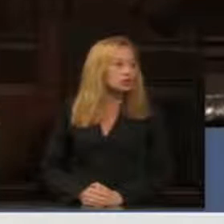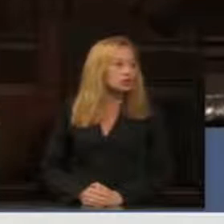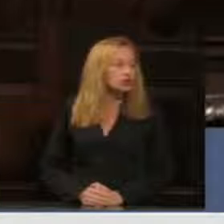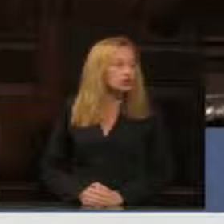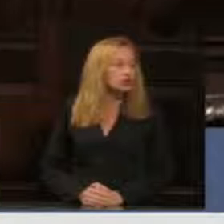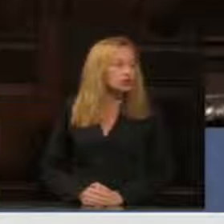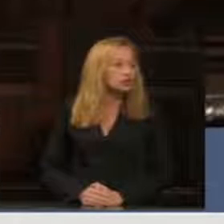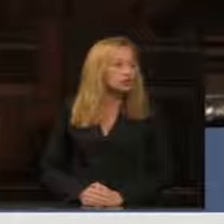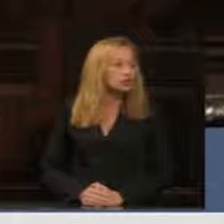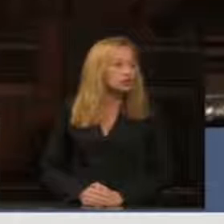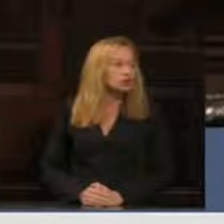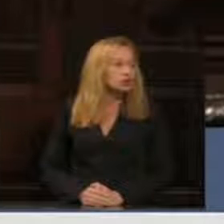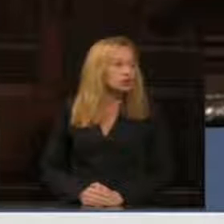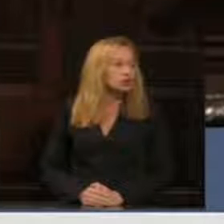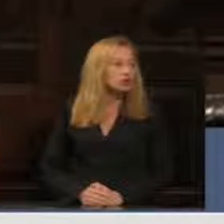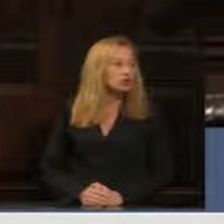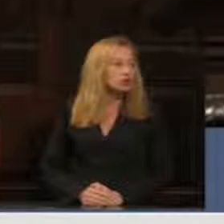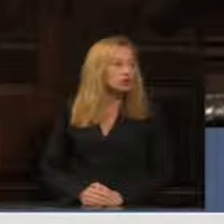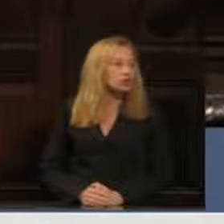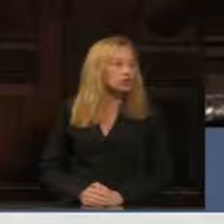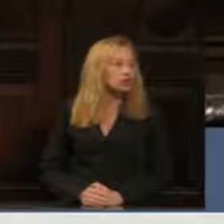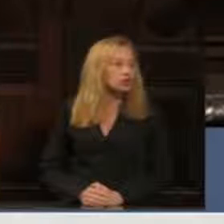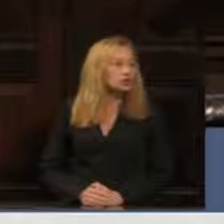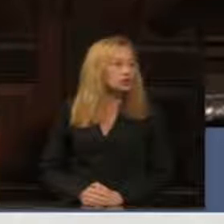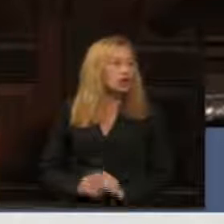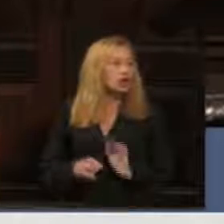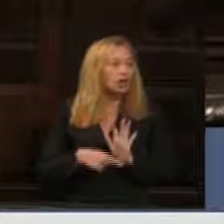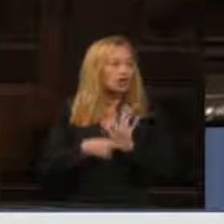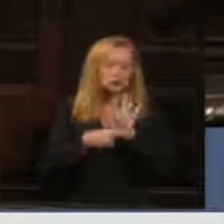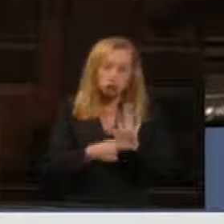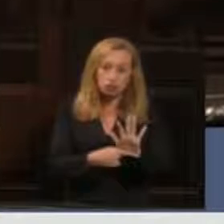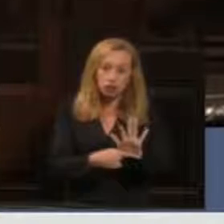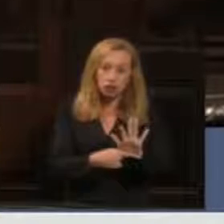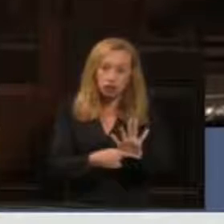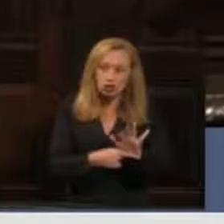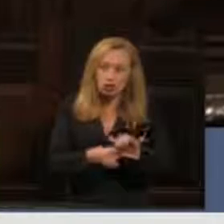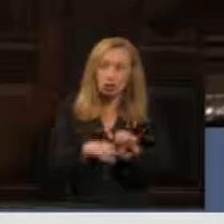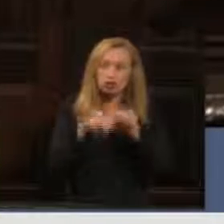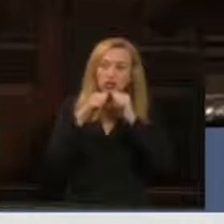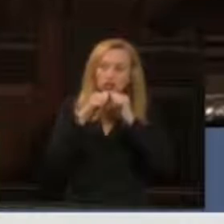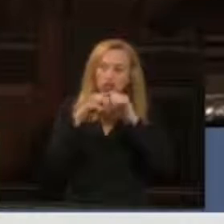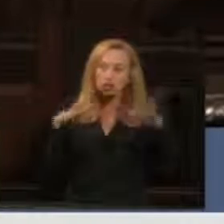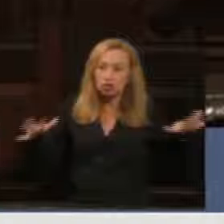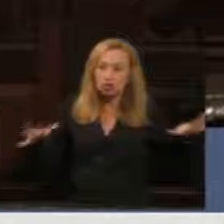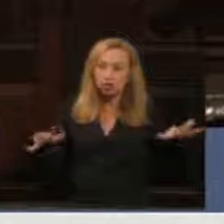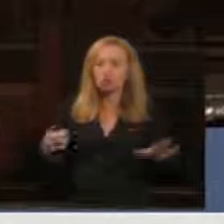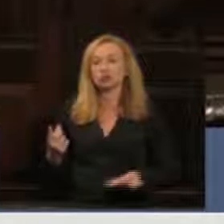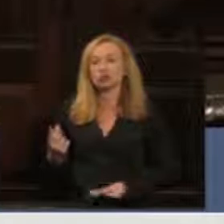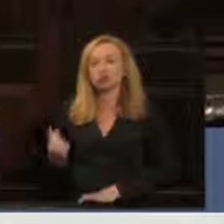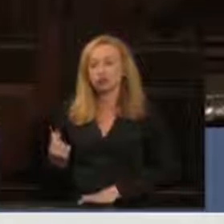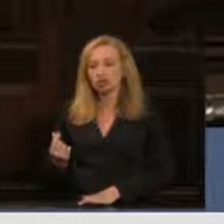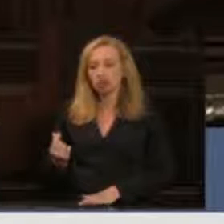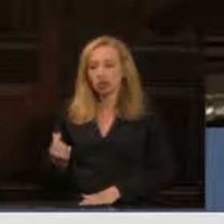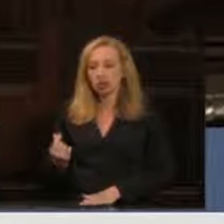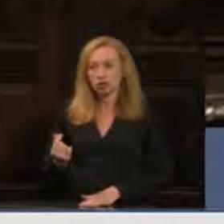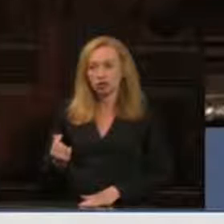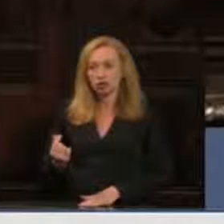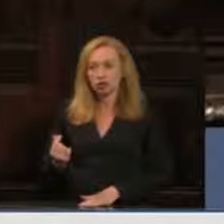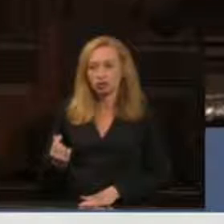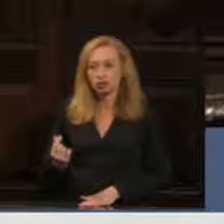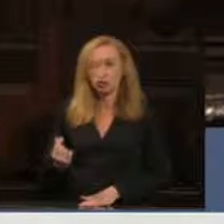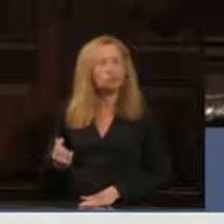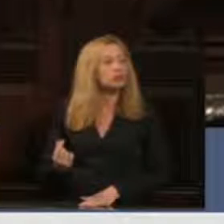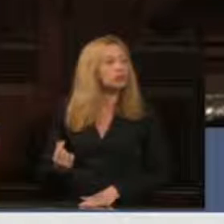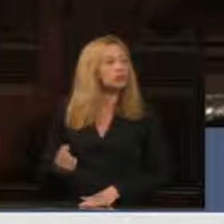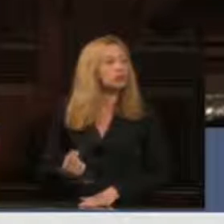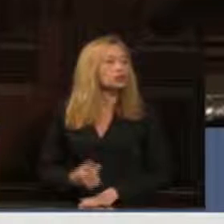dando lucro e distribuindo dividendo. E quem ganha com a distribuição de dividendo